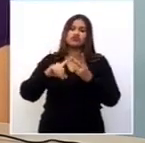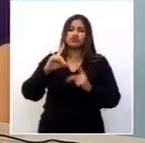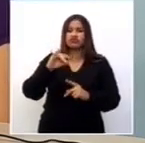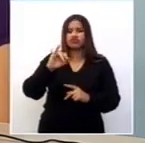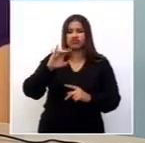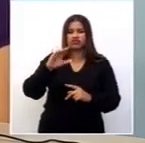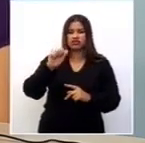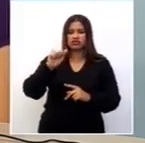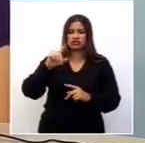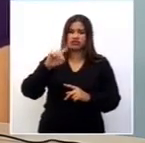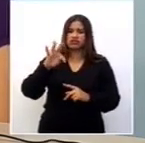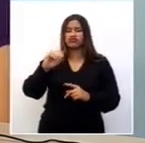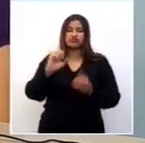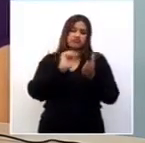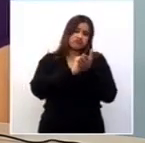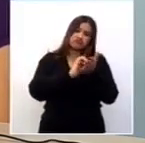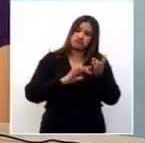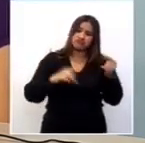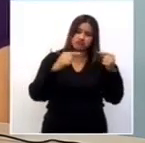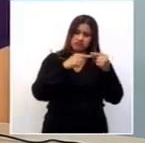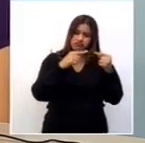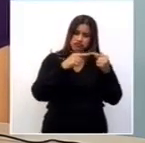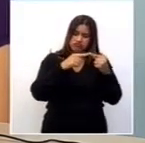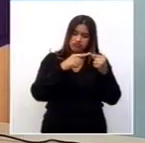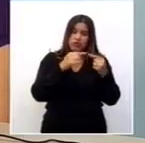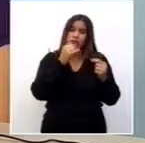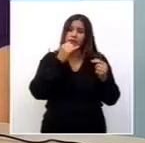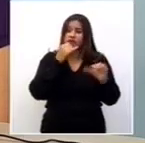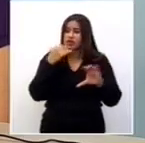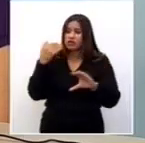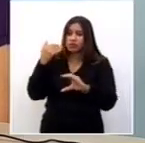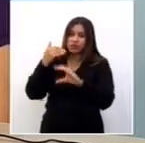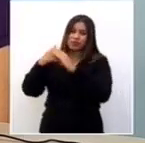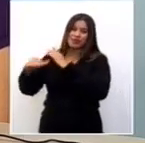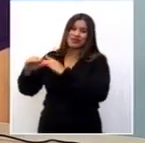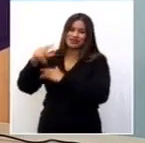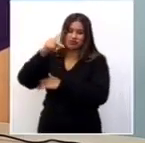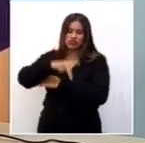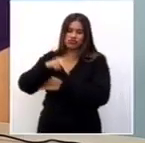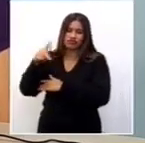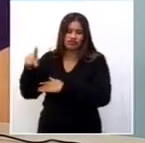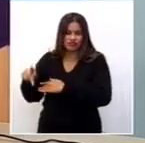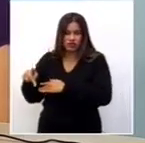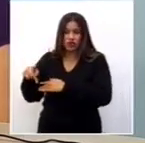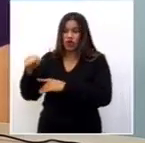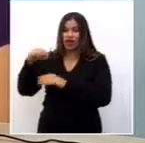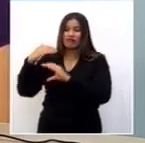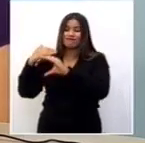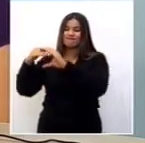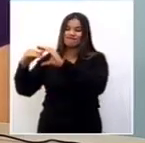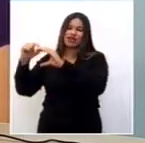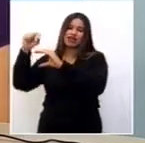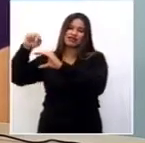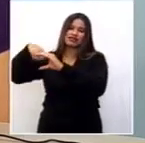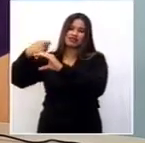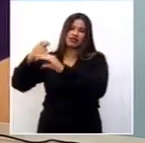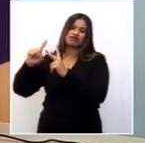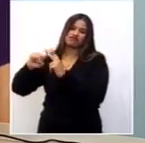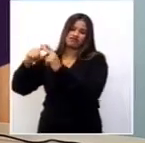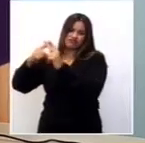o e-mail, se o estudante compartilhar por e-mail com o seu professor, essa é a ferramenta utilizada.